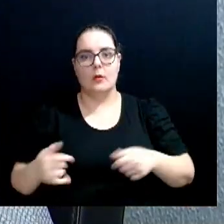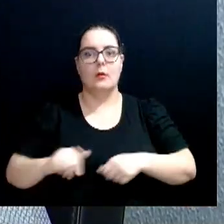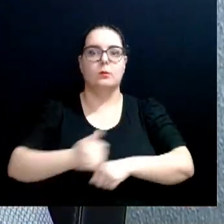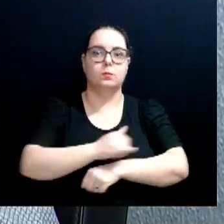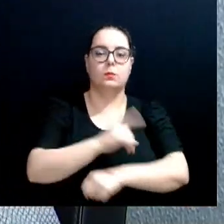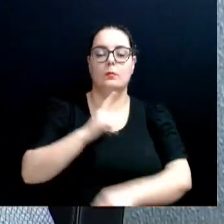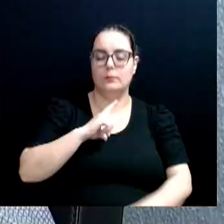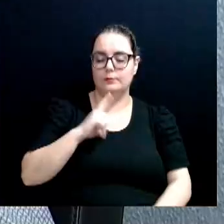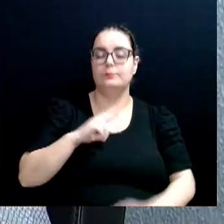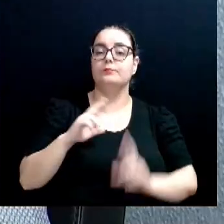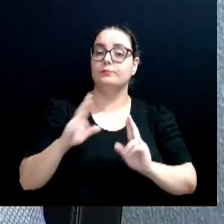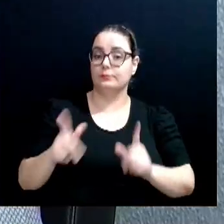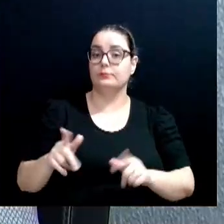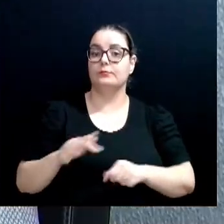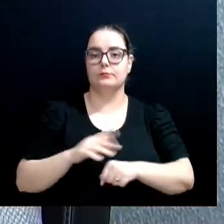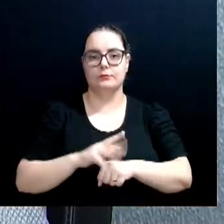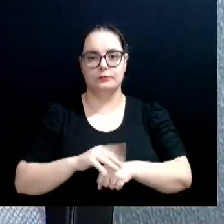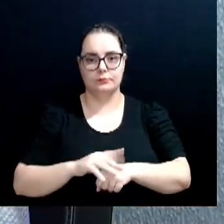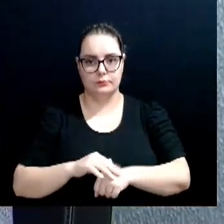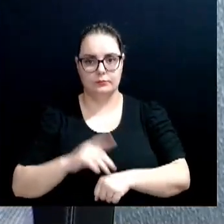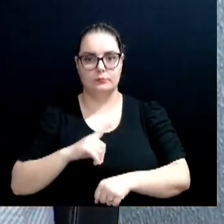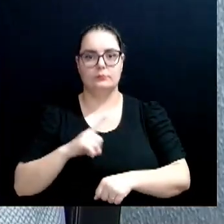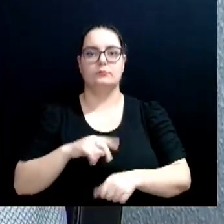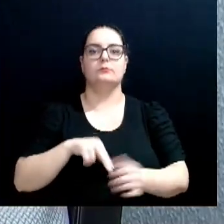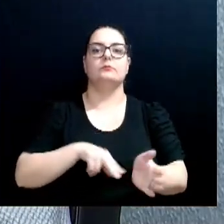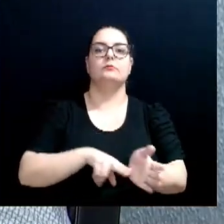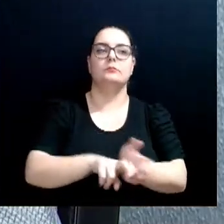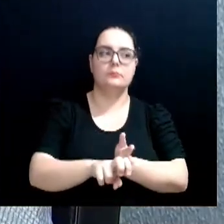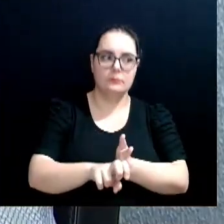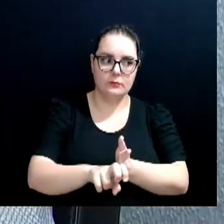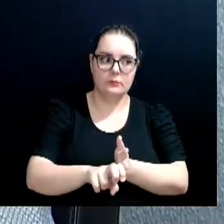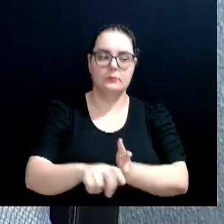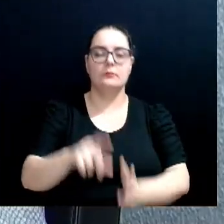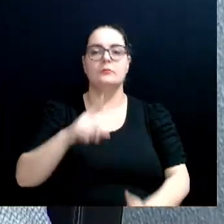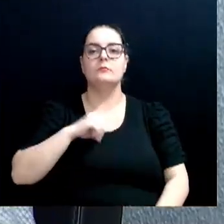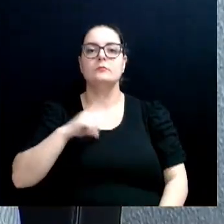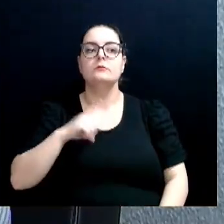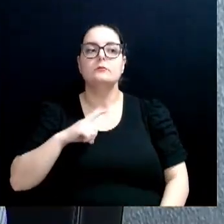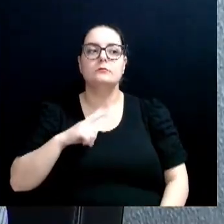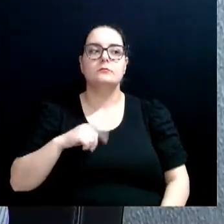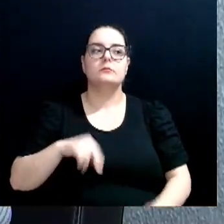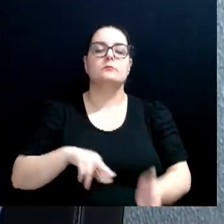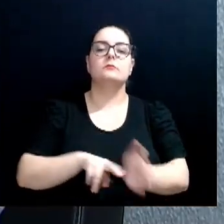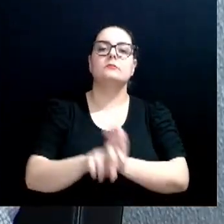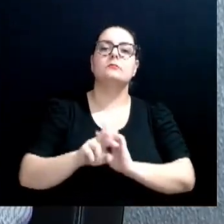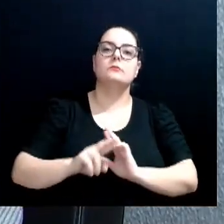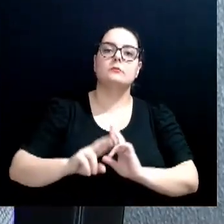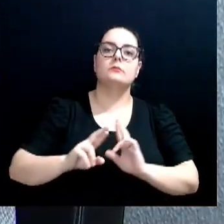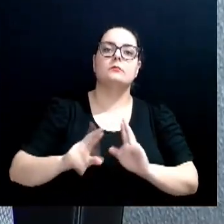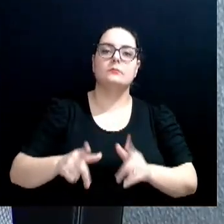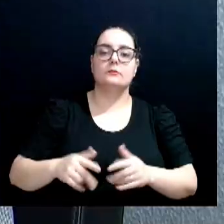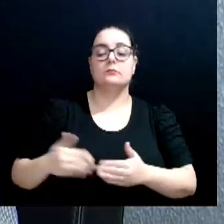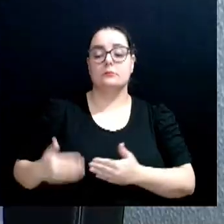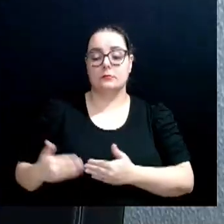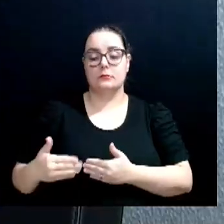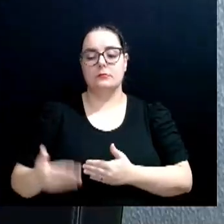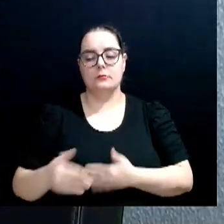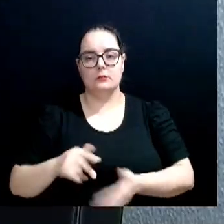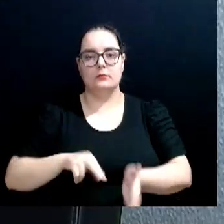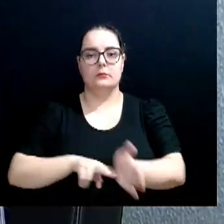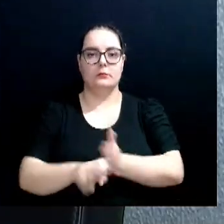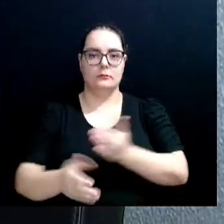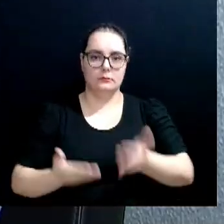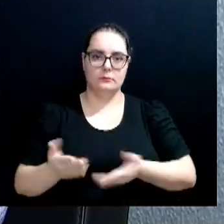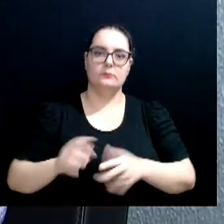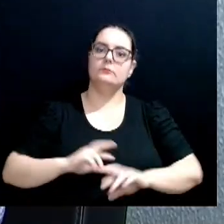uma patologia que tem que ser diagnosticada, tem um diagnóstico diferencial e a partir do diagnóstico o tratamento é outro, não é pura